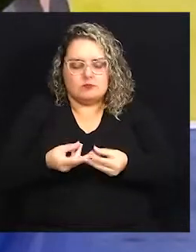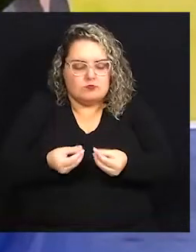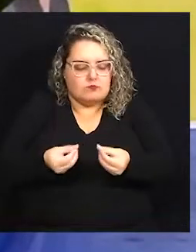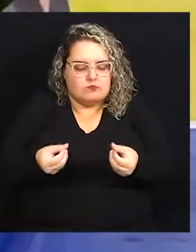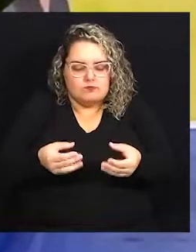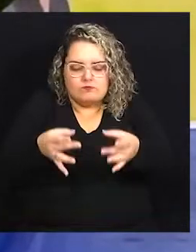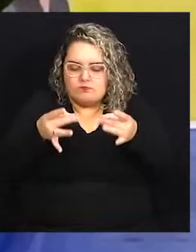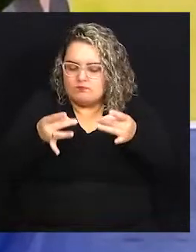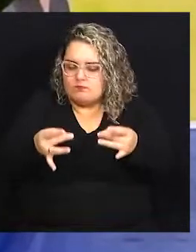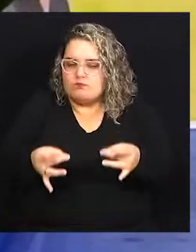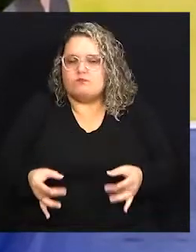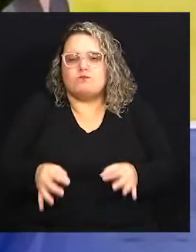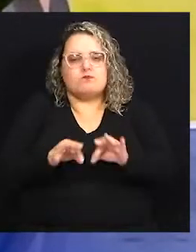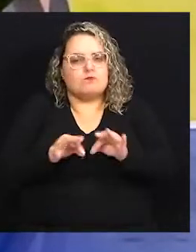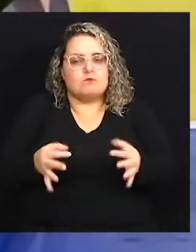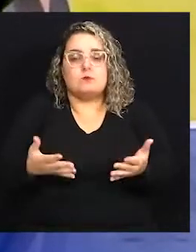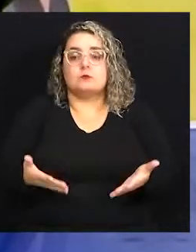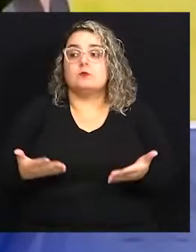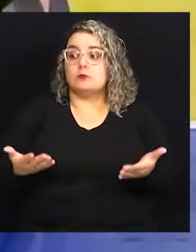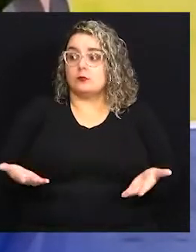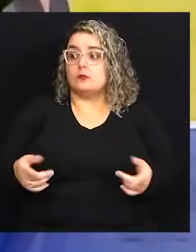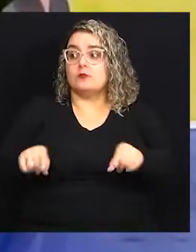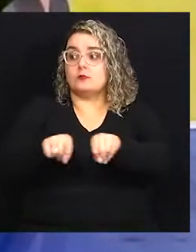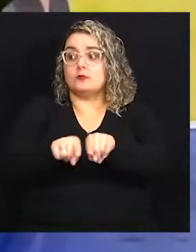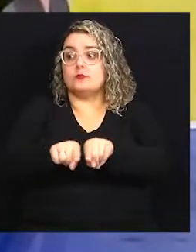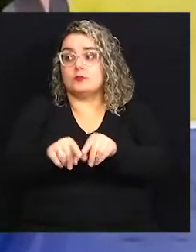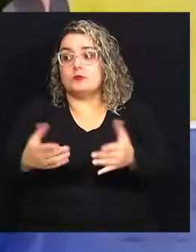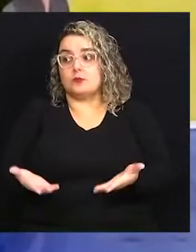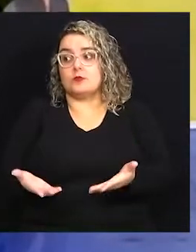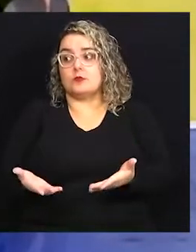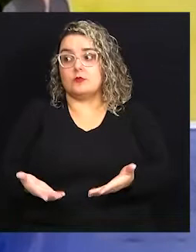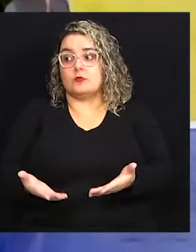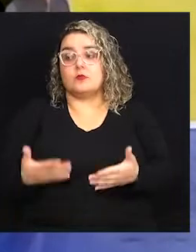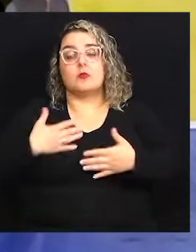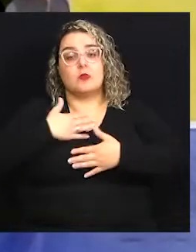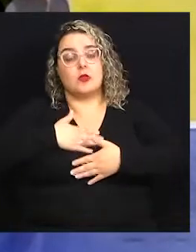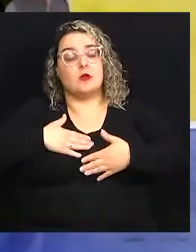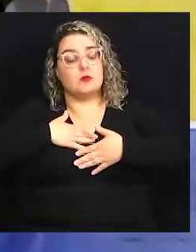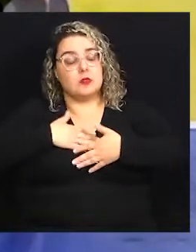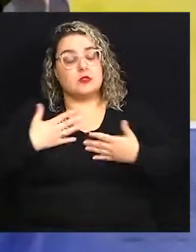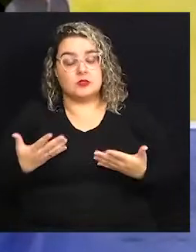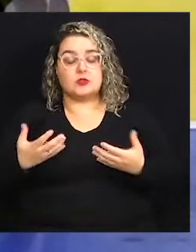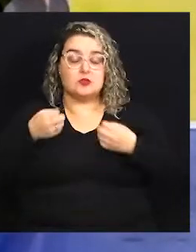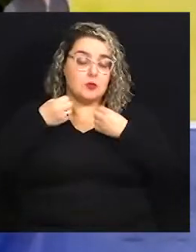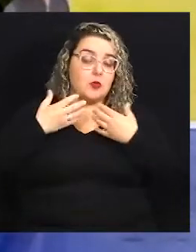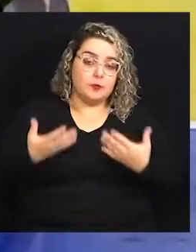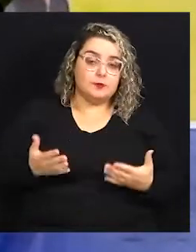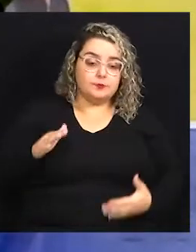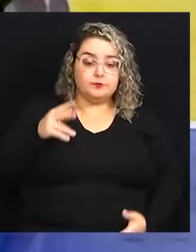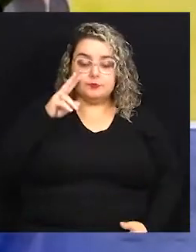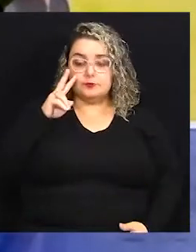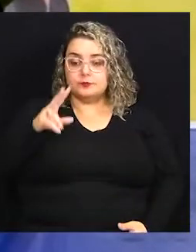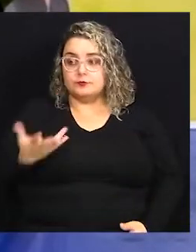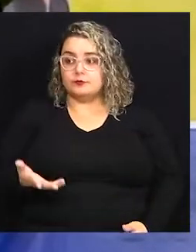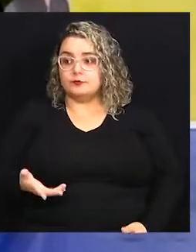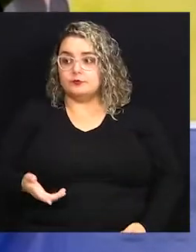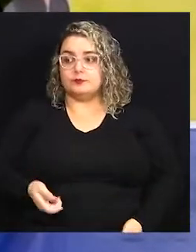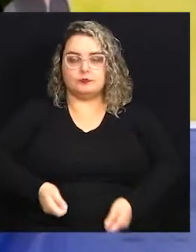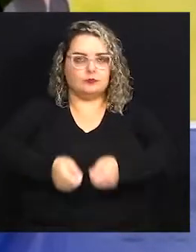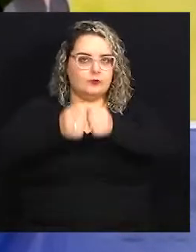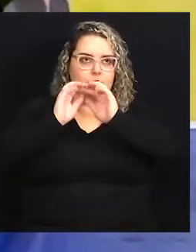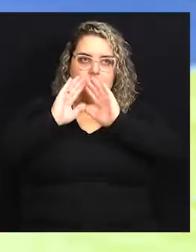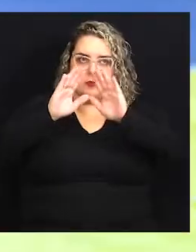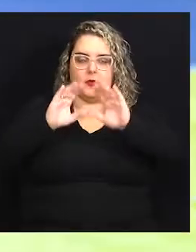assim. Mas, ao mesmo tempo, ele passou a ser prazeroso e gostoso. Então, quando eu via jogos da seleção